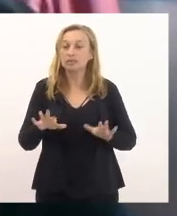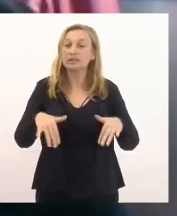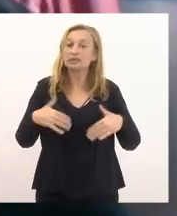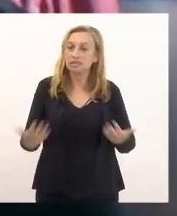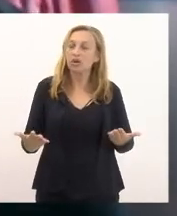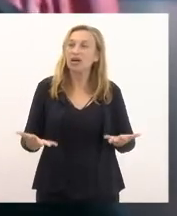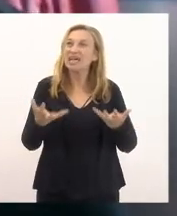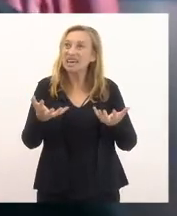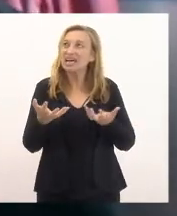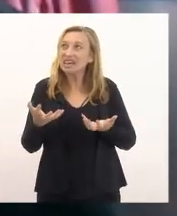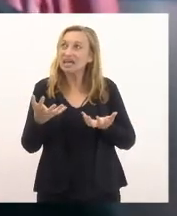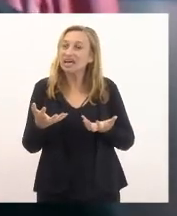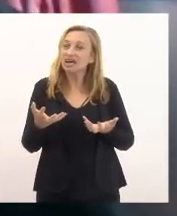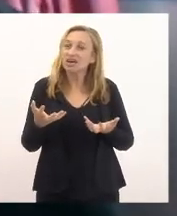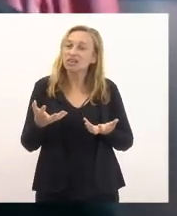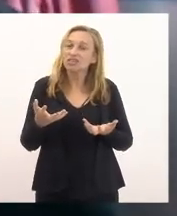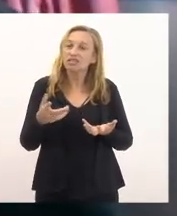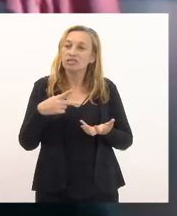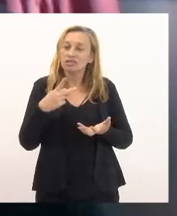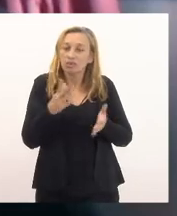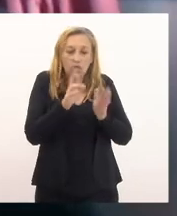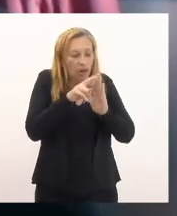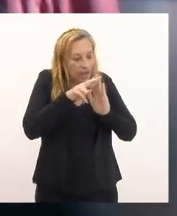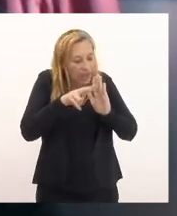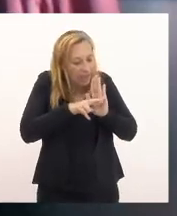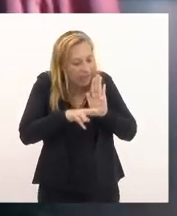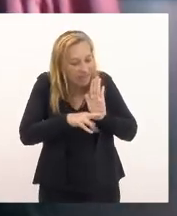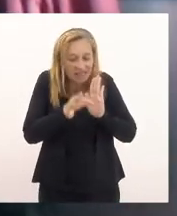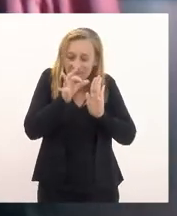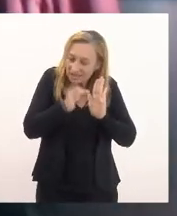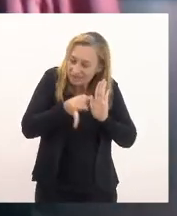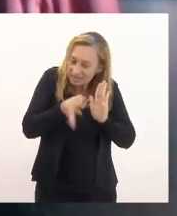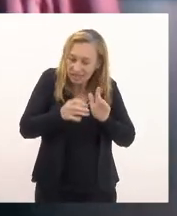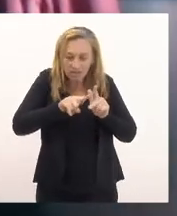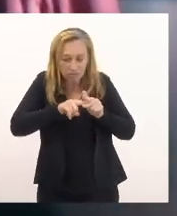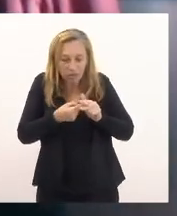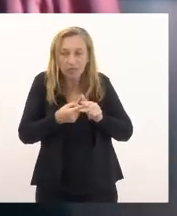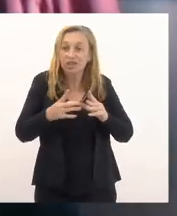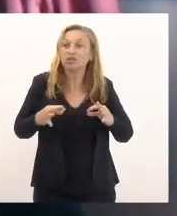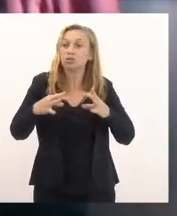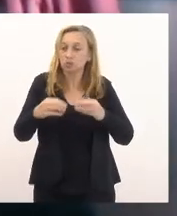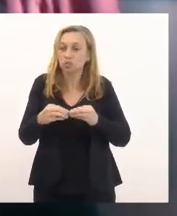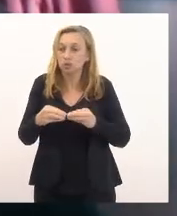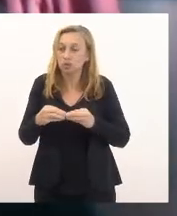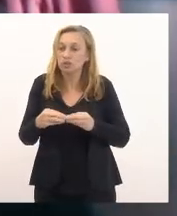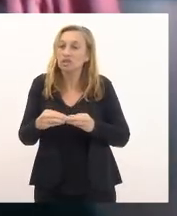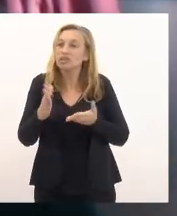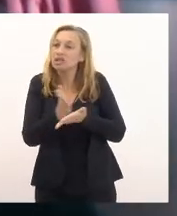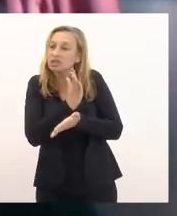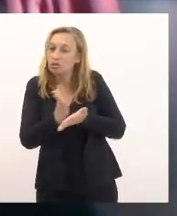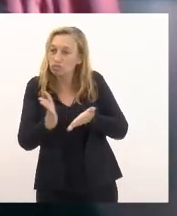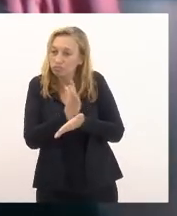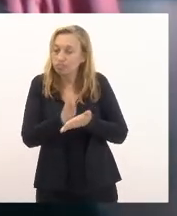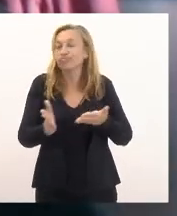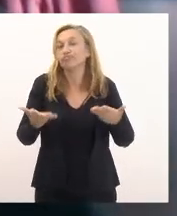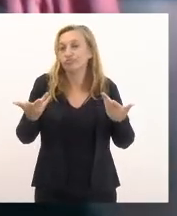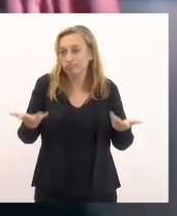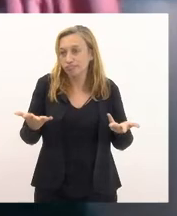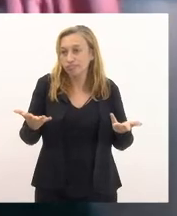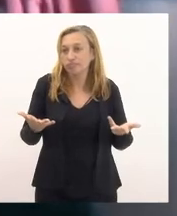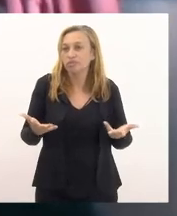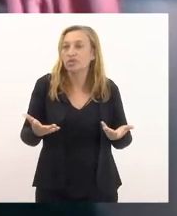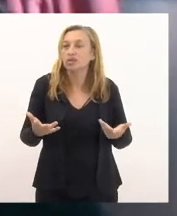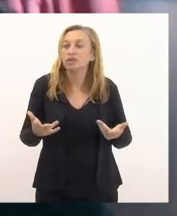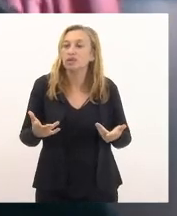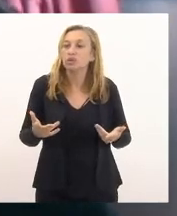querer estipular normas específicas que regulamentem isso de alguma maneira, né,